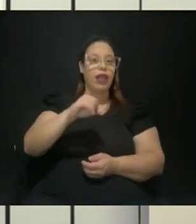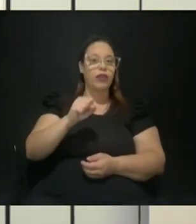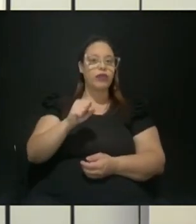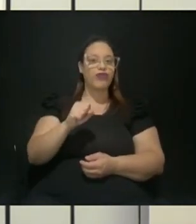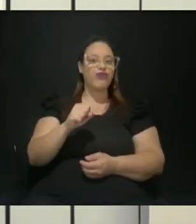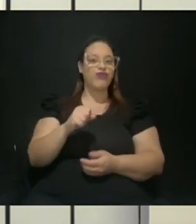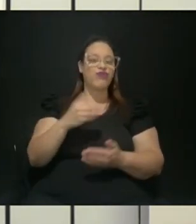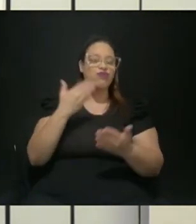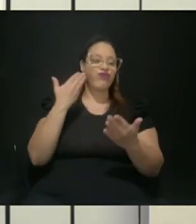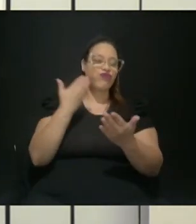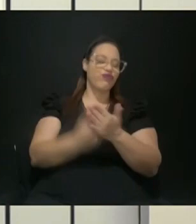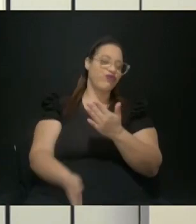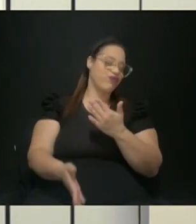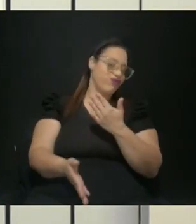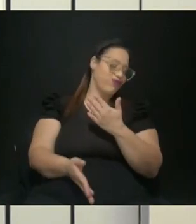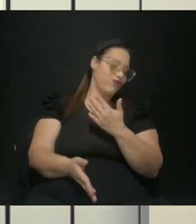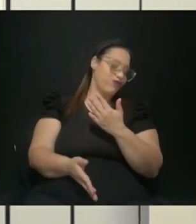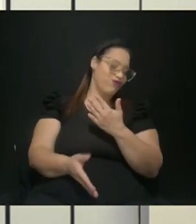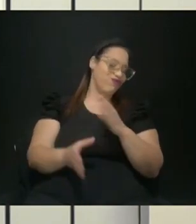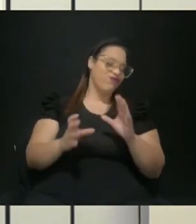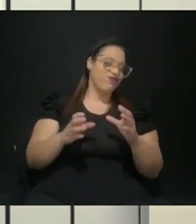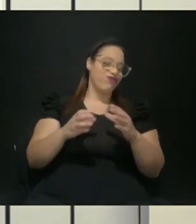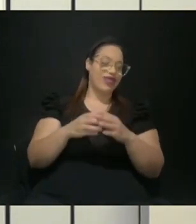uma derrota na competição.